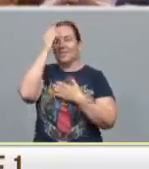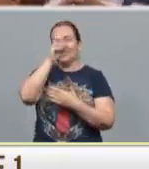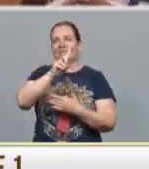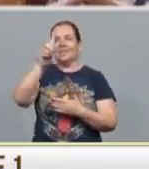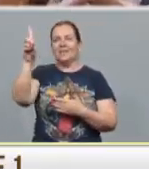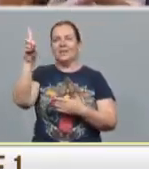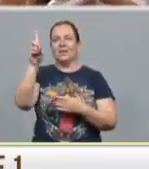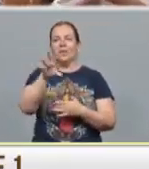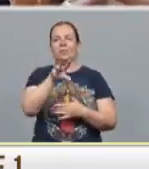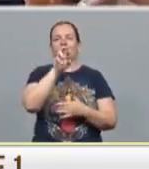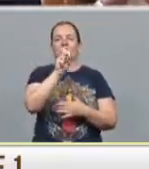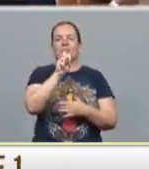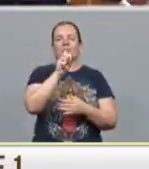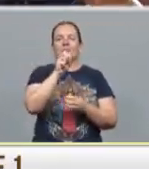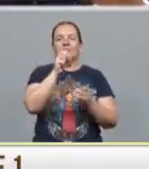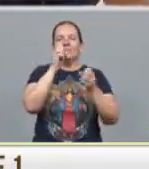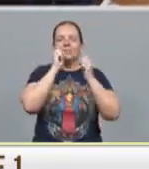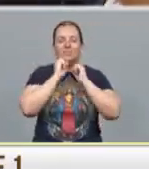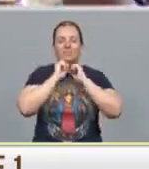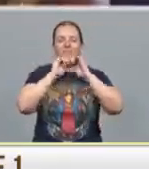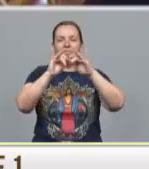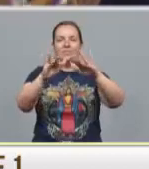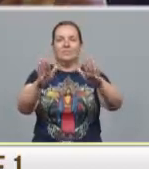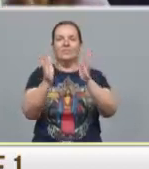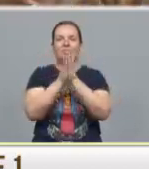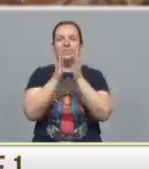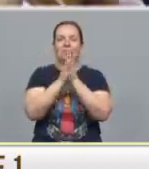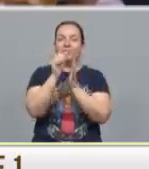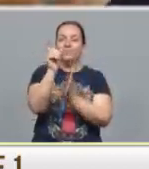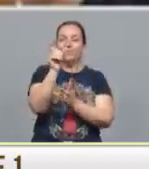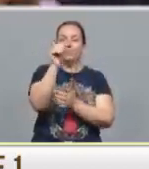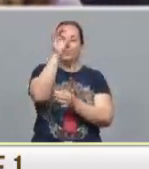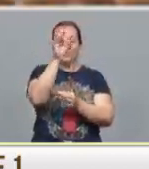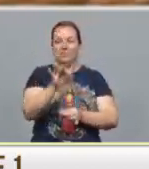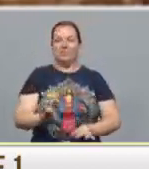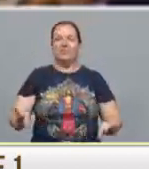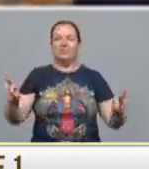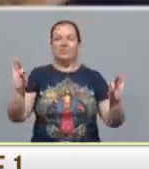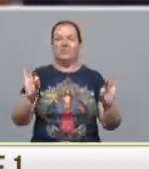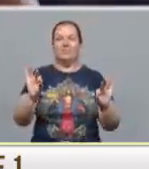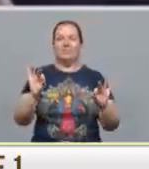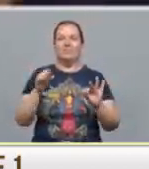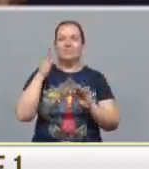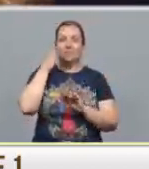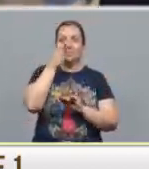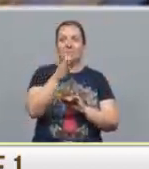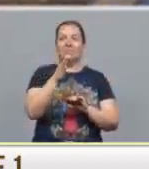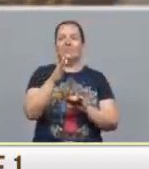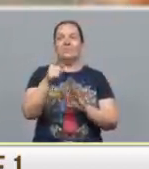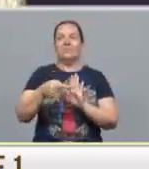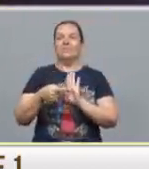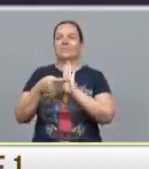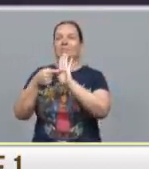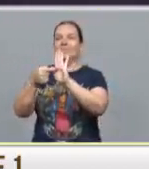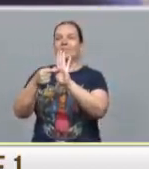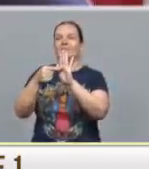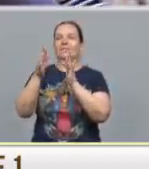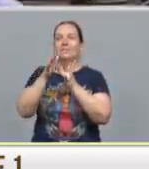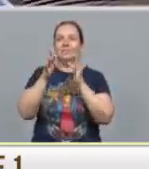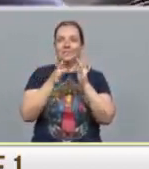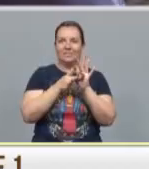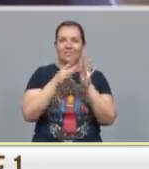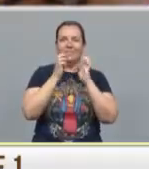por inspirá-lo em orações, em palavras simples e diretas, que nos remetem a Jesus dos